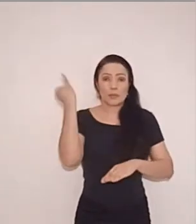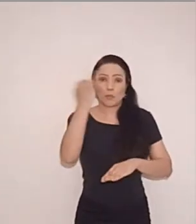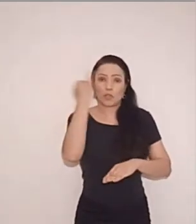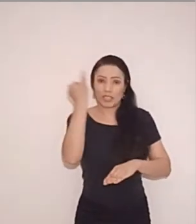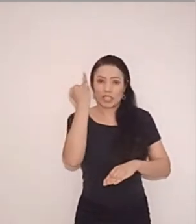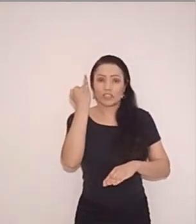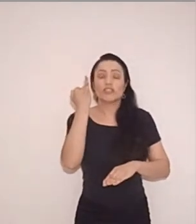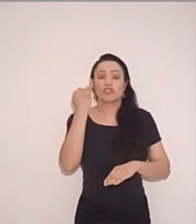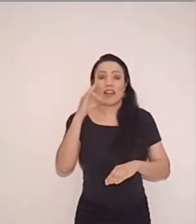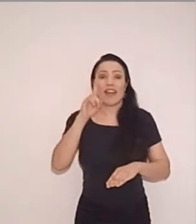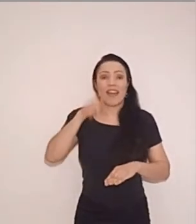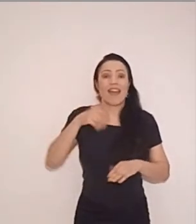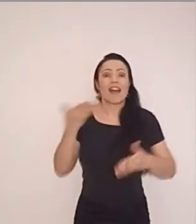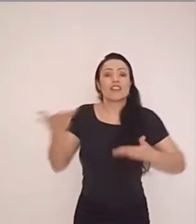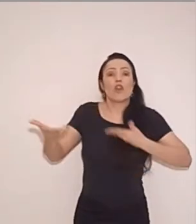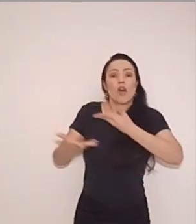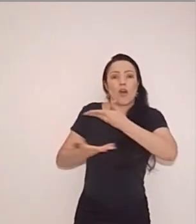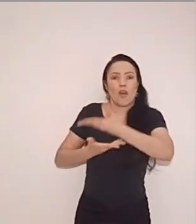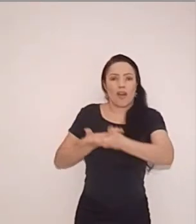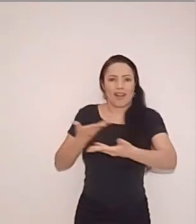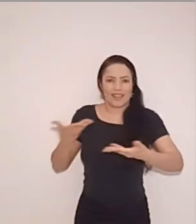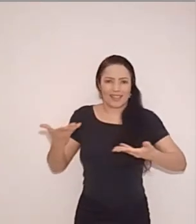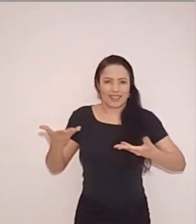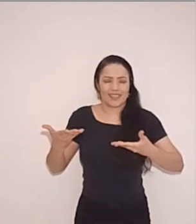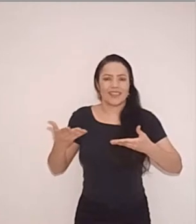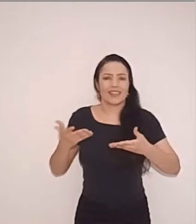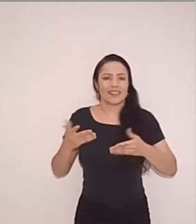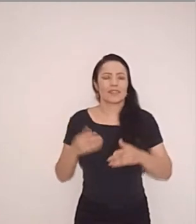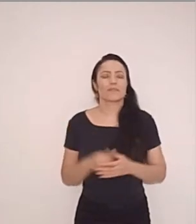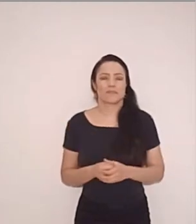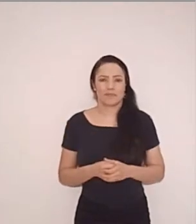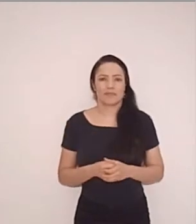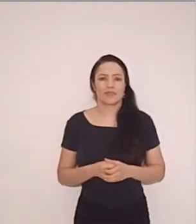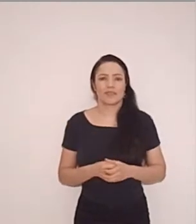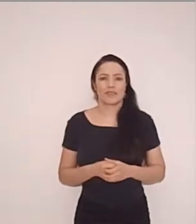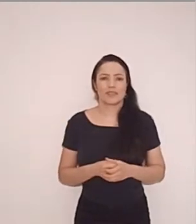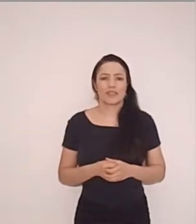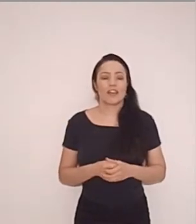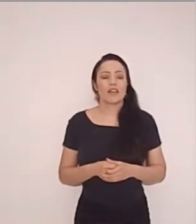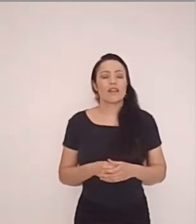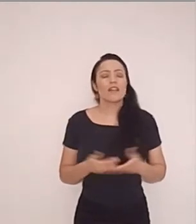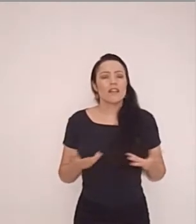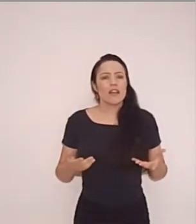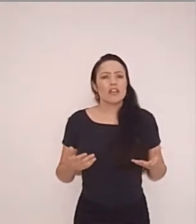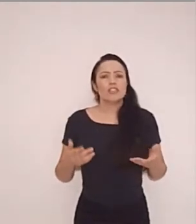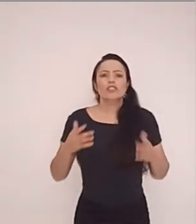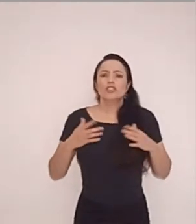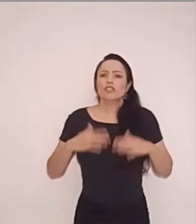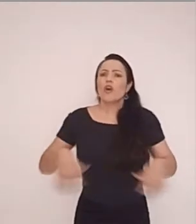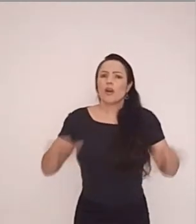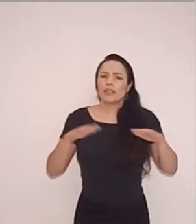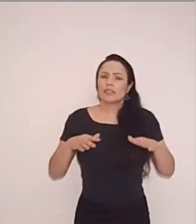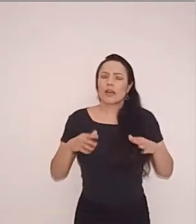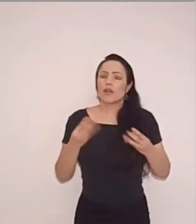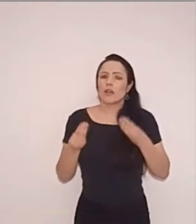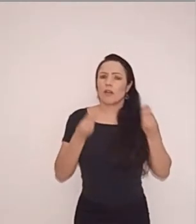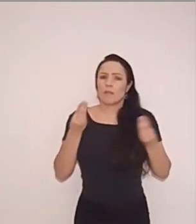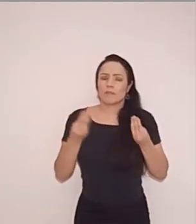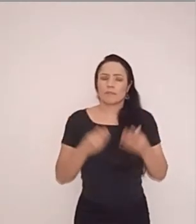são sequência O que é a movimentação cosmológico aí onde é que nós chegamos a influência